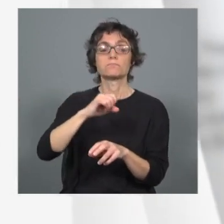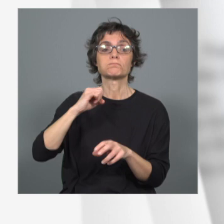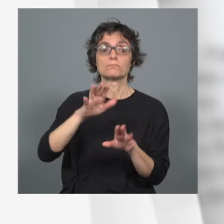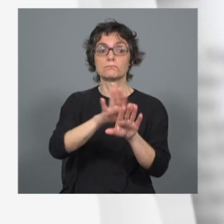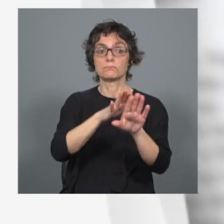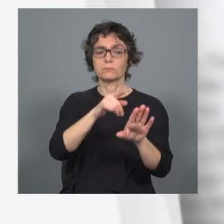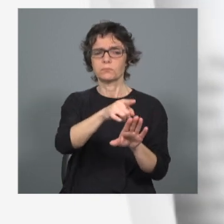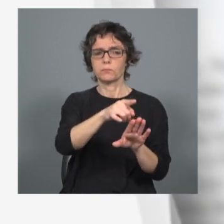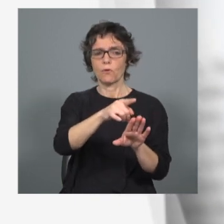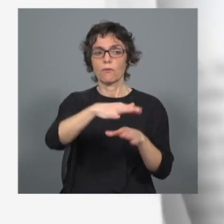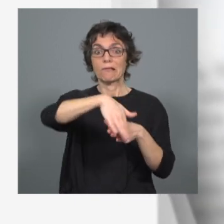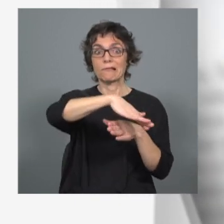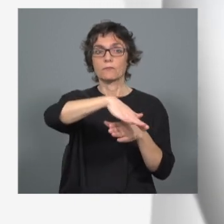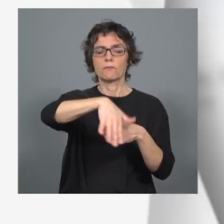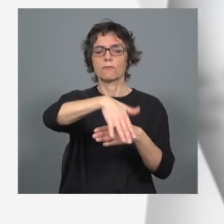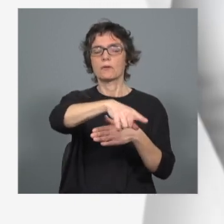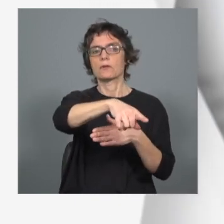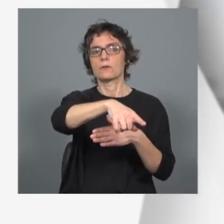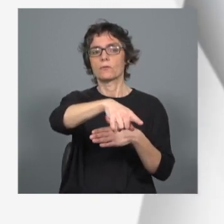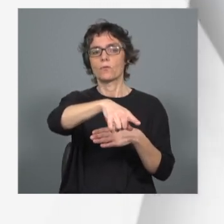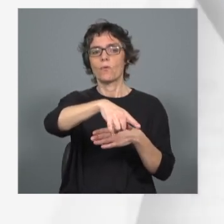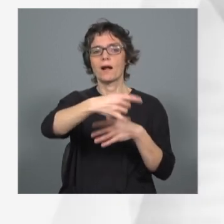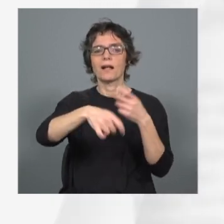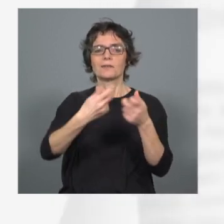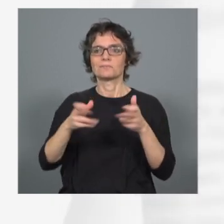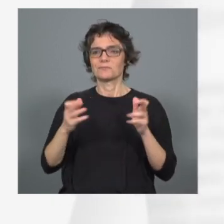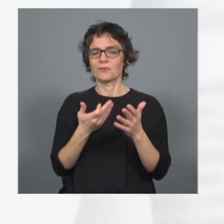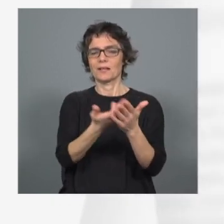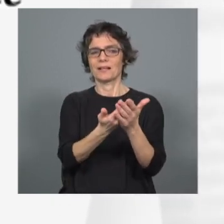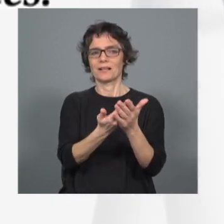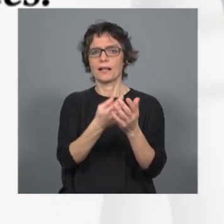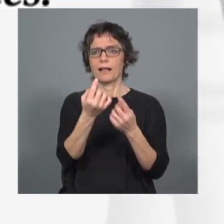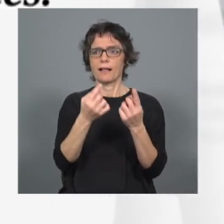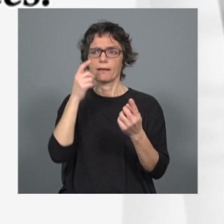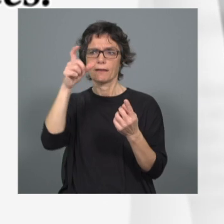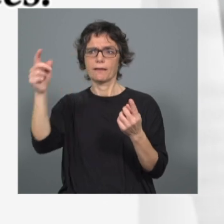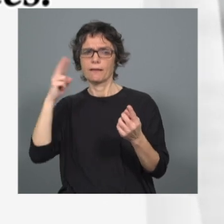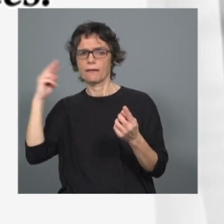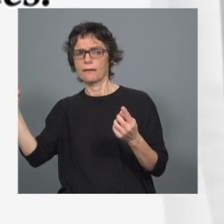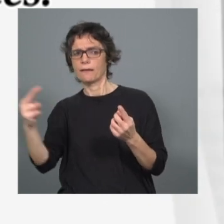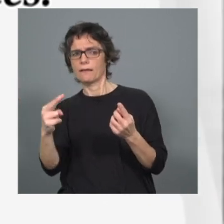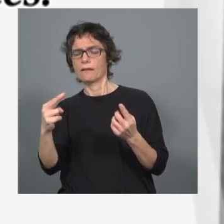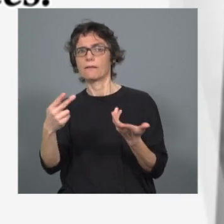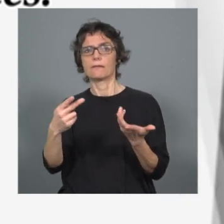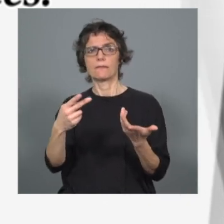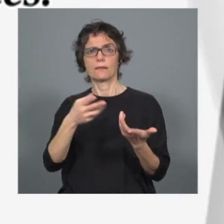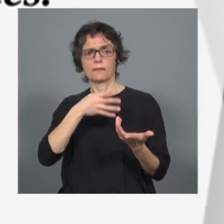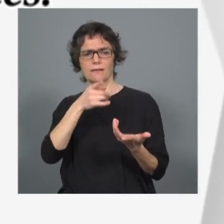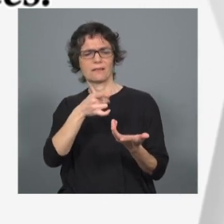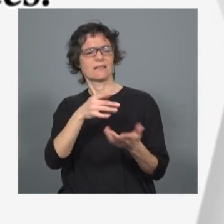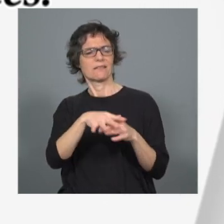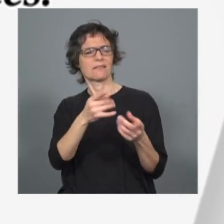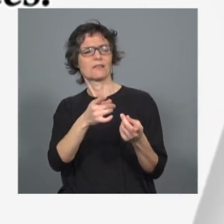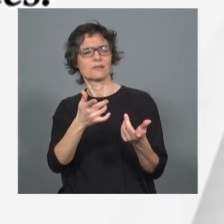porta, do lado de fora, na rua, e soltaram-no. Alguns dos que ali estavam diziam-lhes: Que estáis a